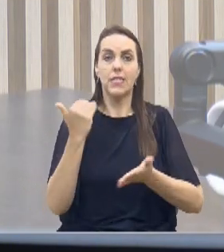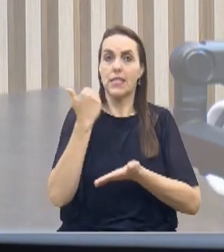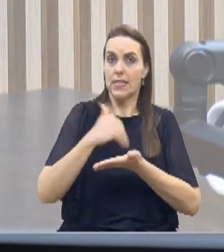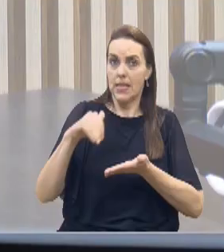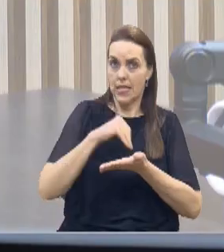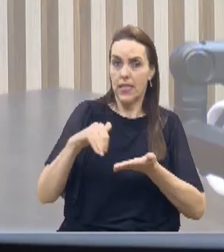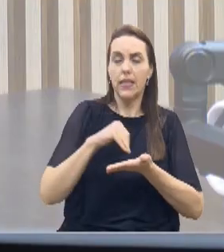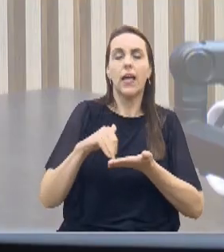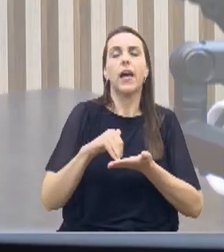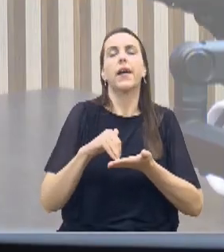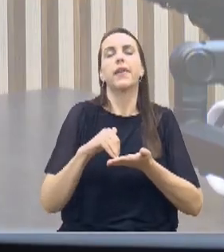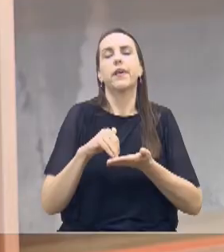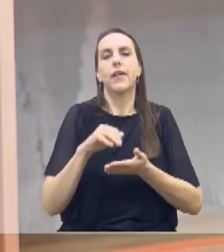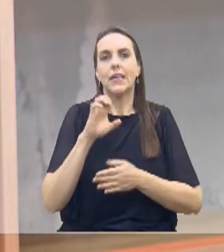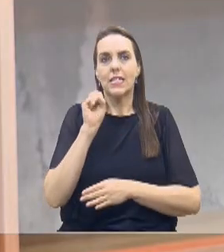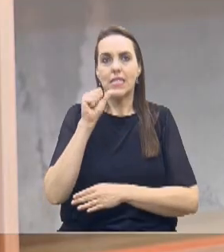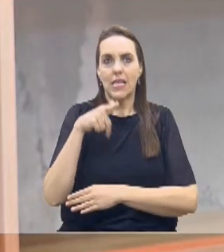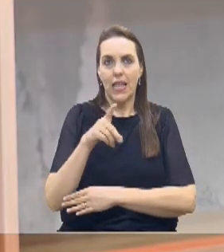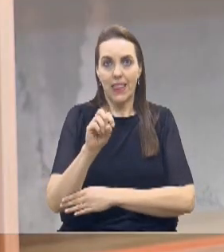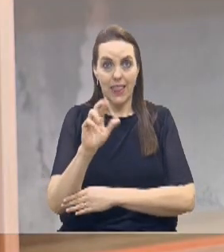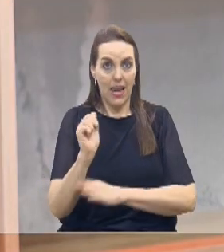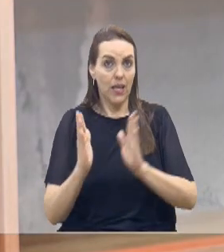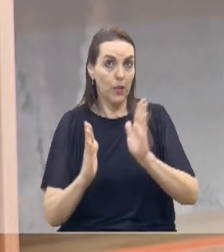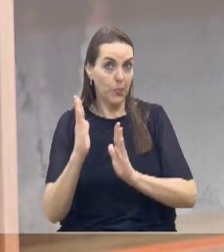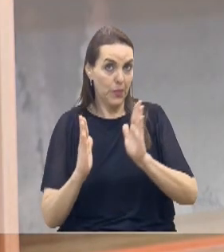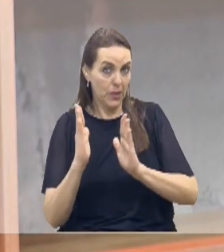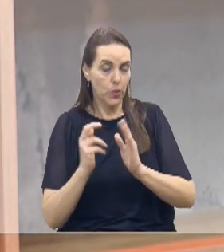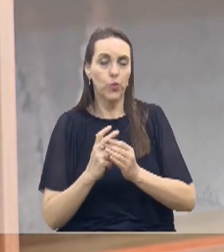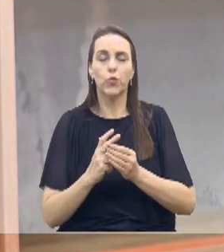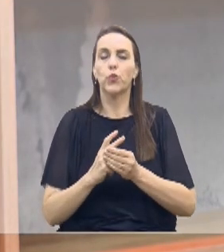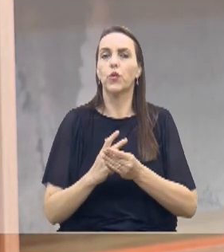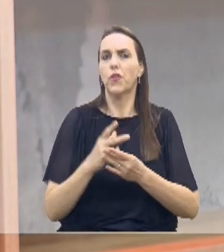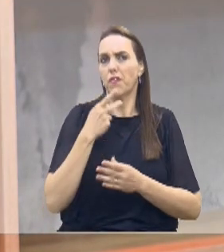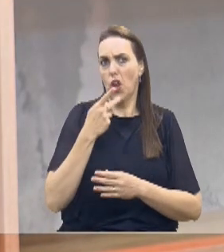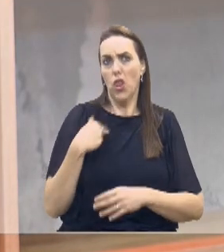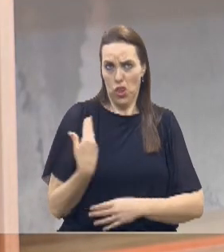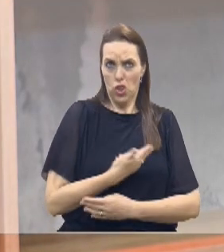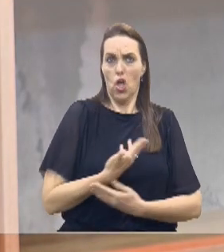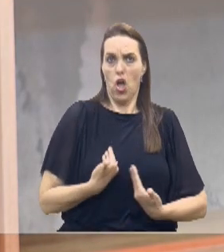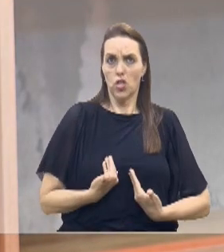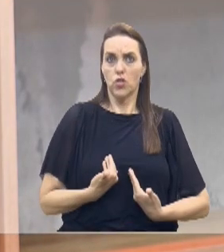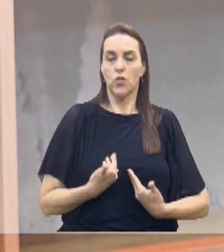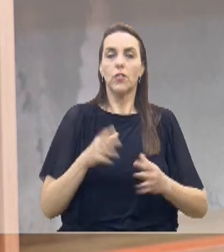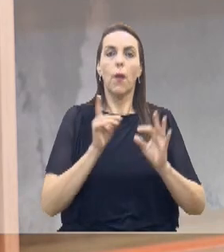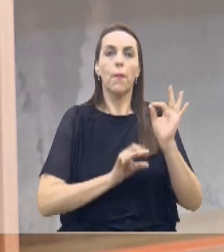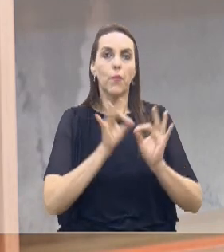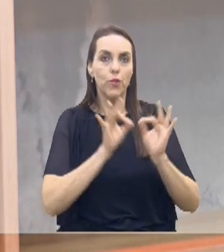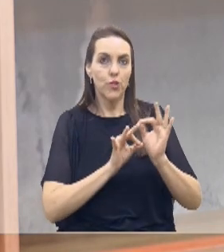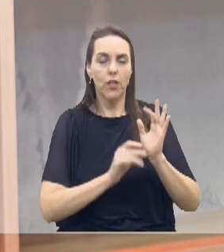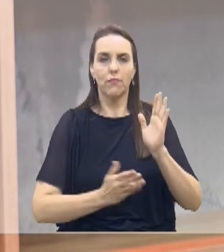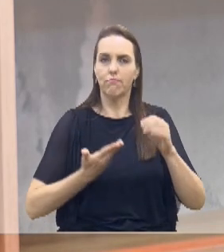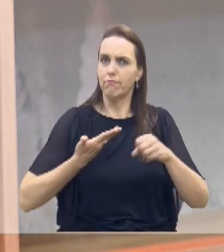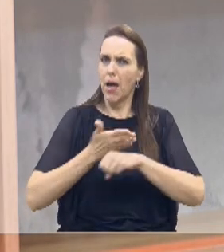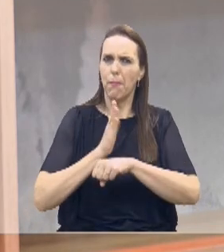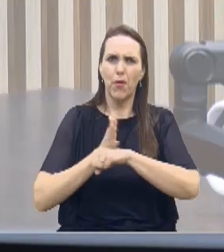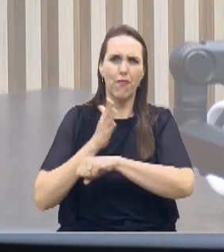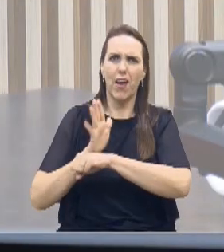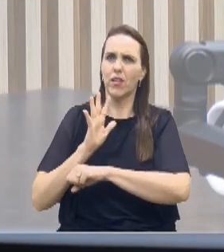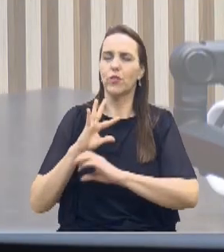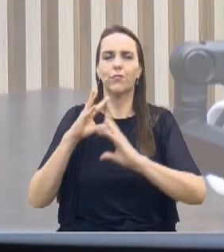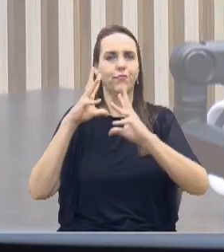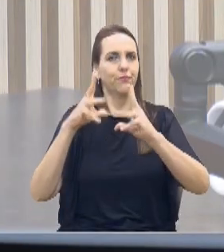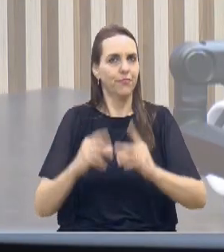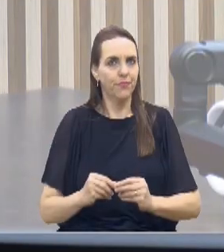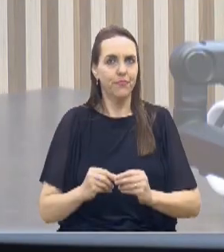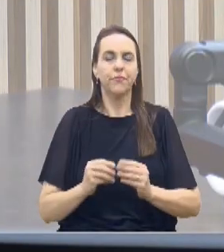não, é nosso, vamos Incorporou colocar para a lá. política pública municipal. E trouxe esse projeto que foi aprovado por unanimidade. Então, a gente tem crescido